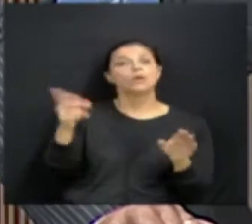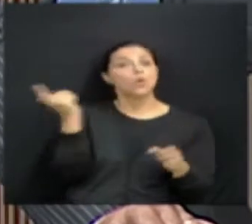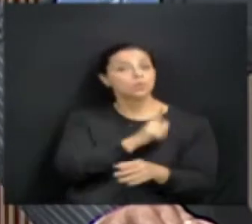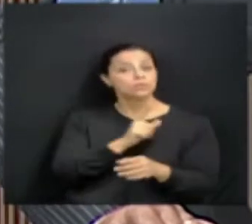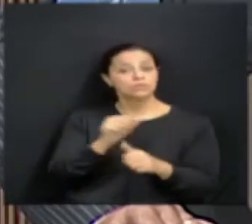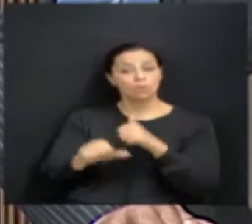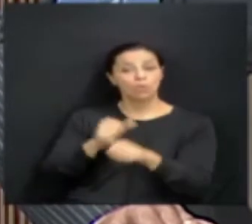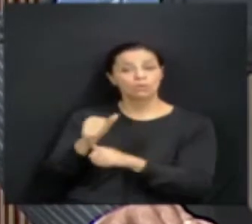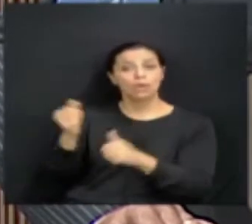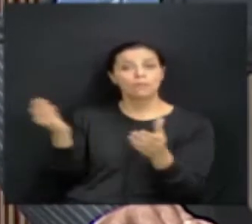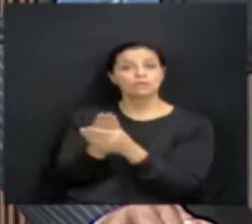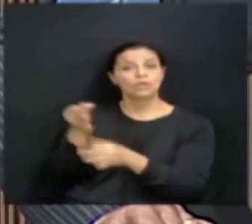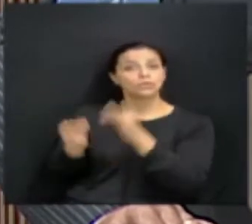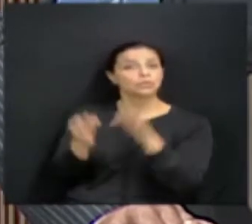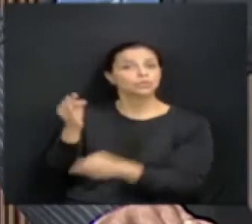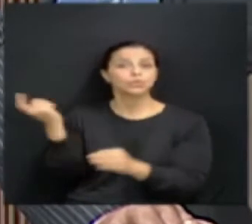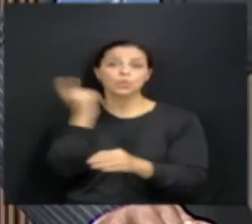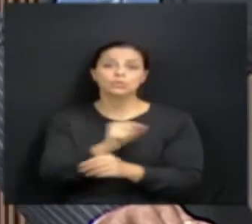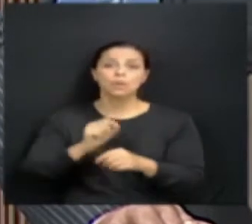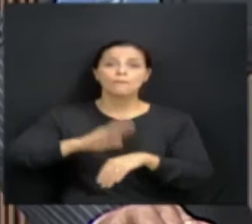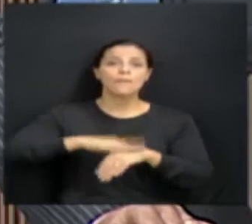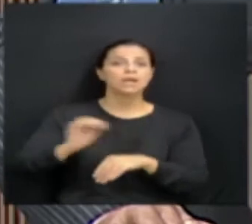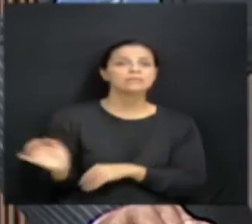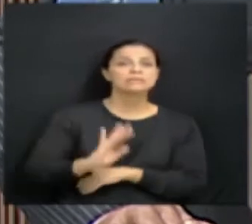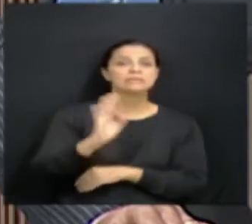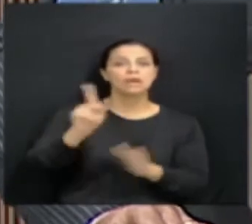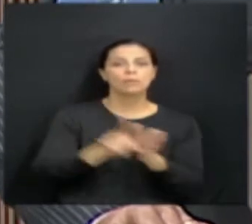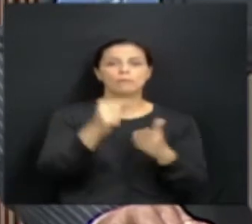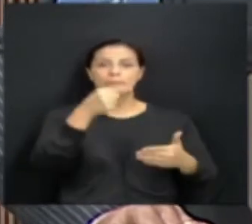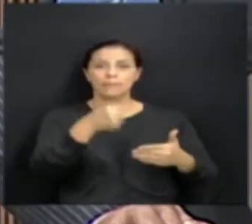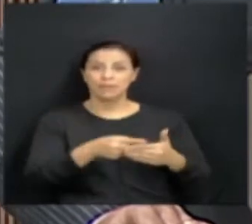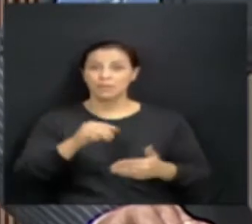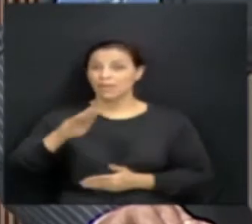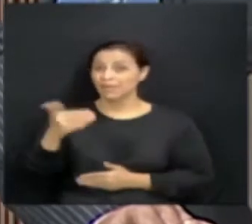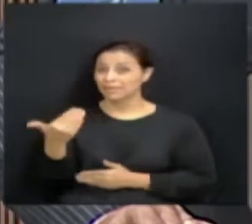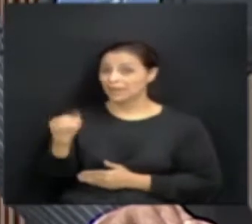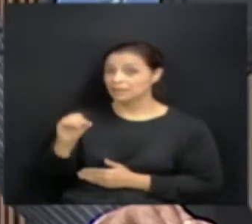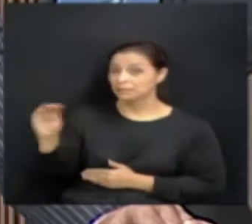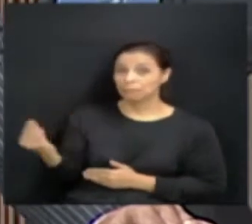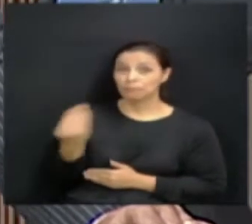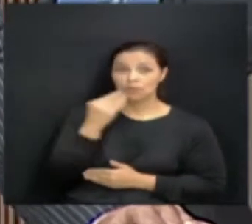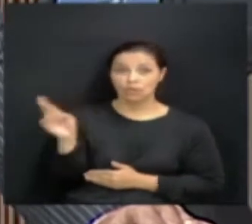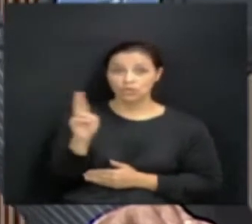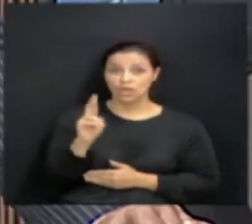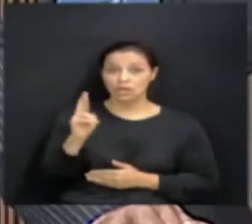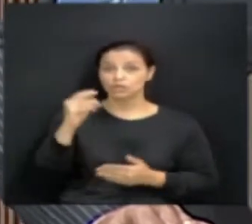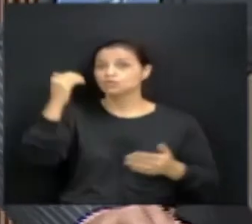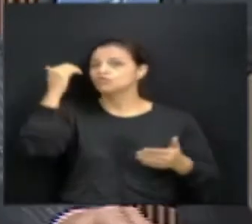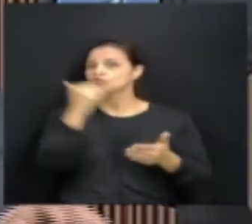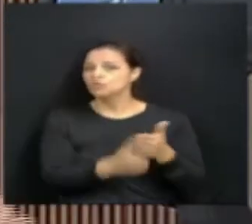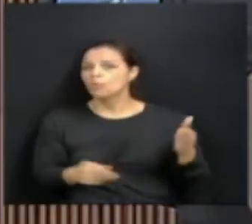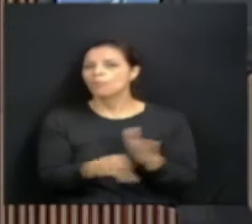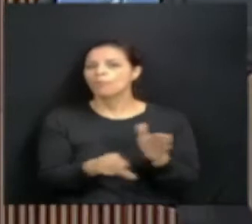contratual da tarifa do pedágio. 10 bilhões de reais a menos na economia paranaense. Num